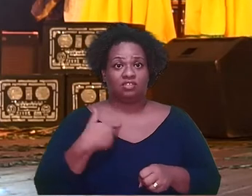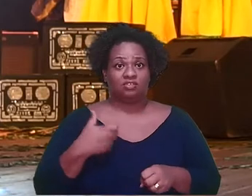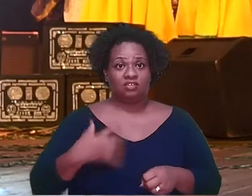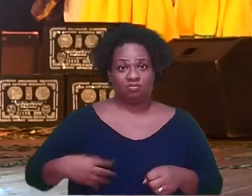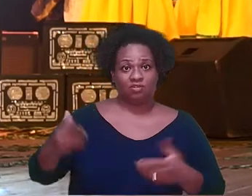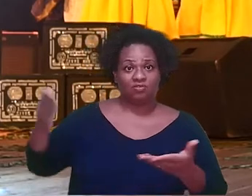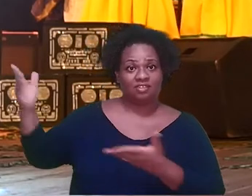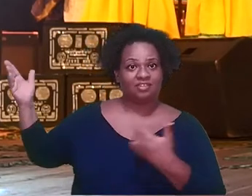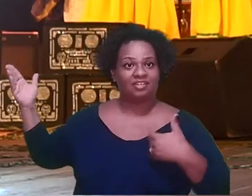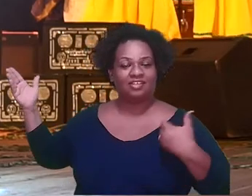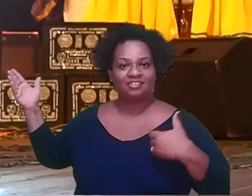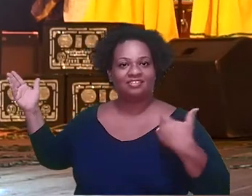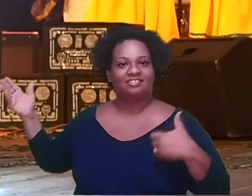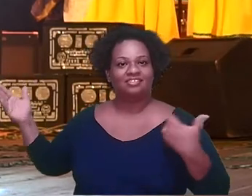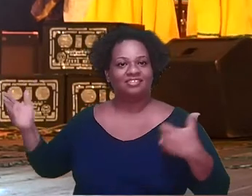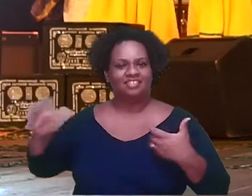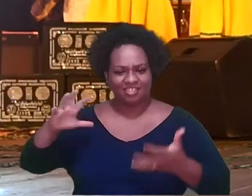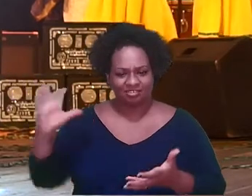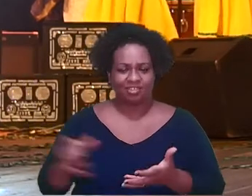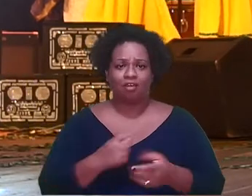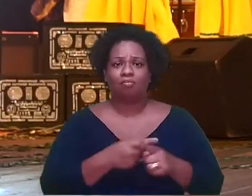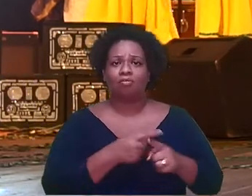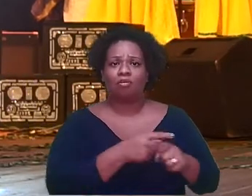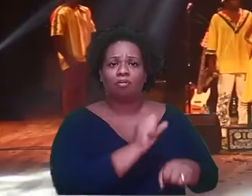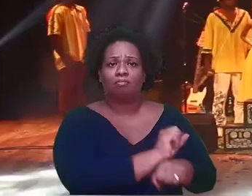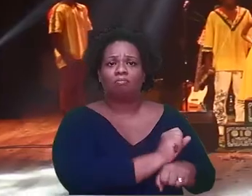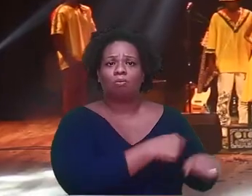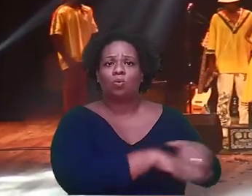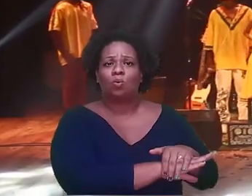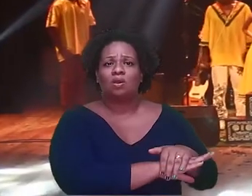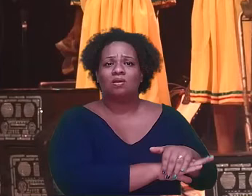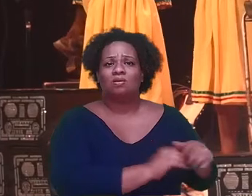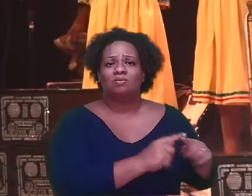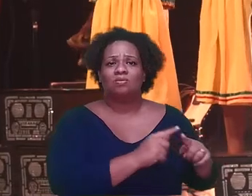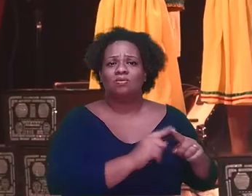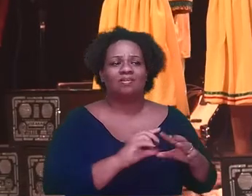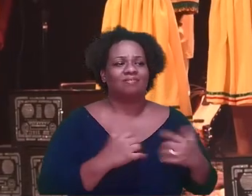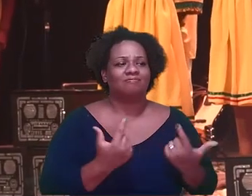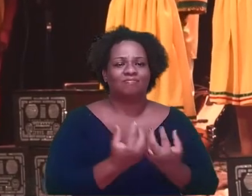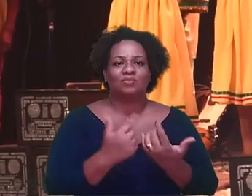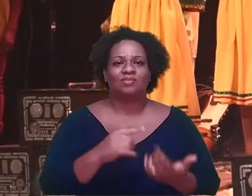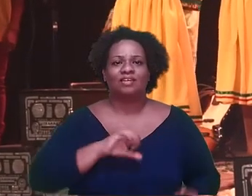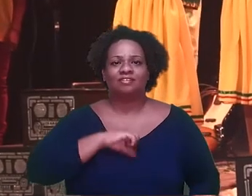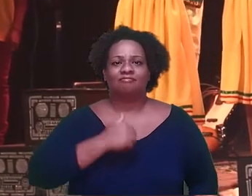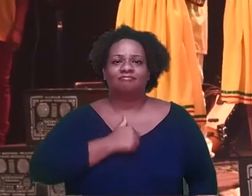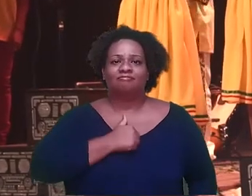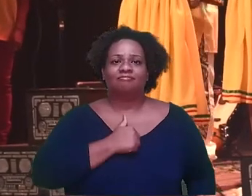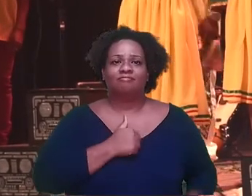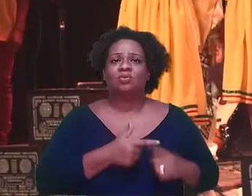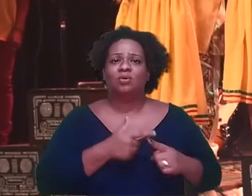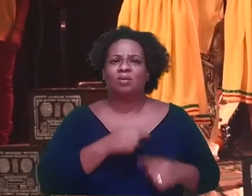a polícia não dá sossego aos terreiros, não dá sossego aos tambores. Porque o Estado não tem respeito, não tem